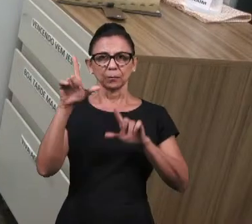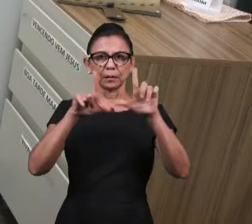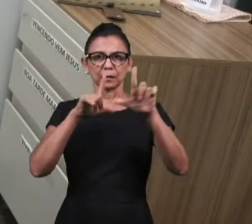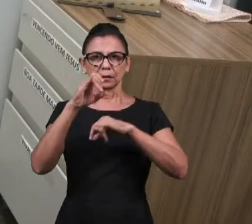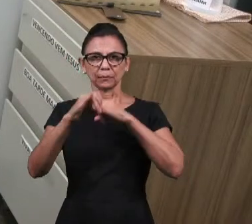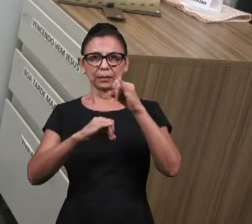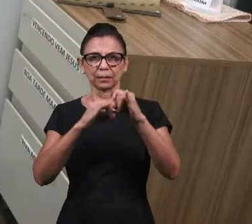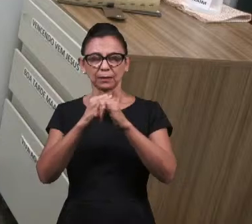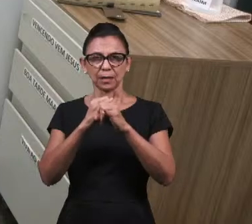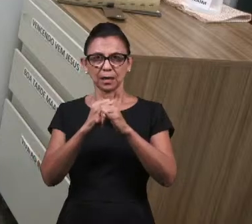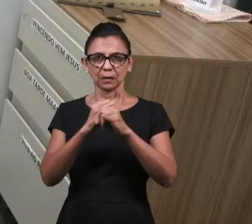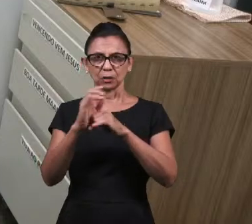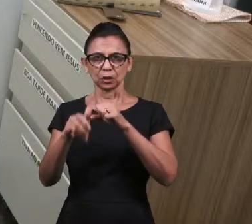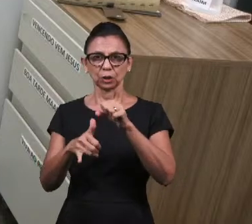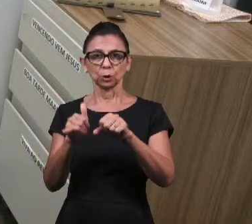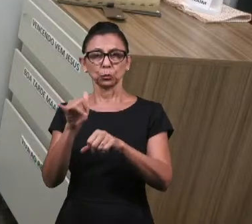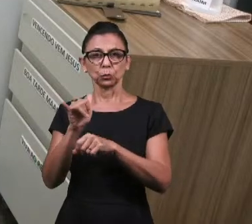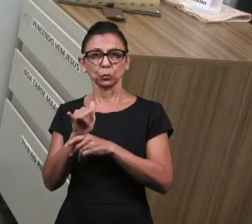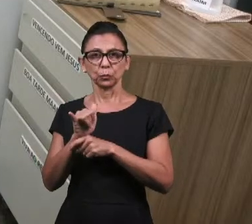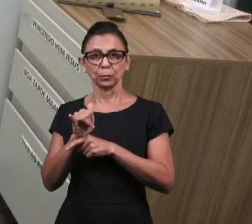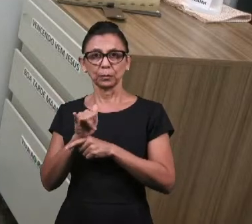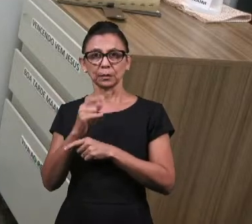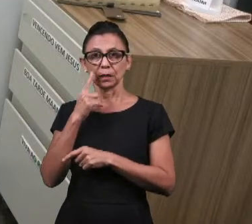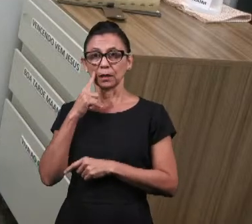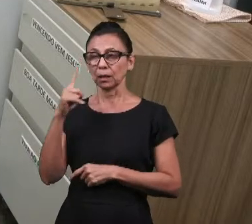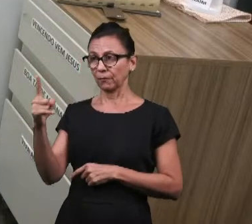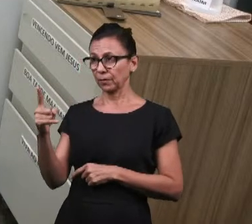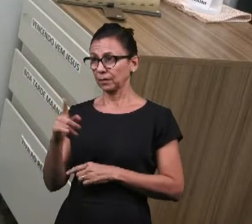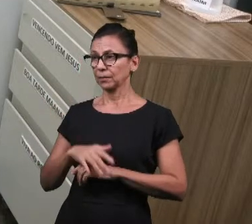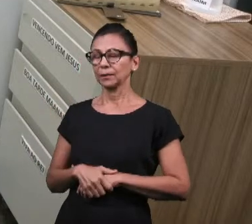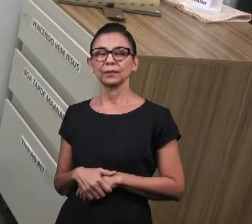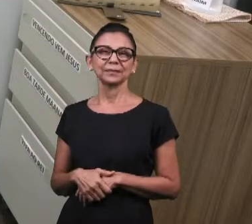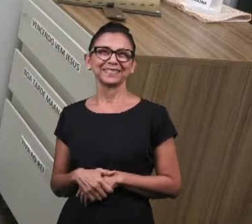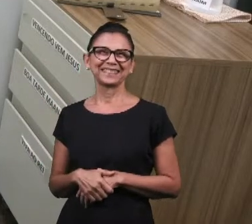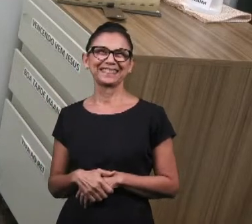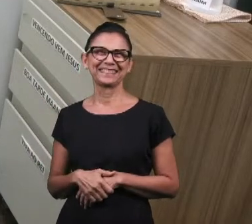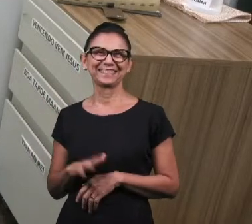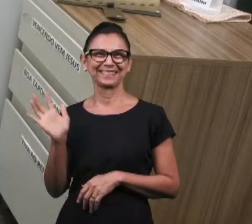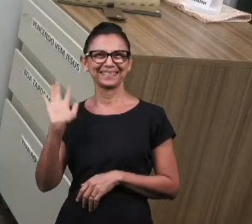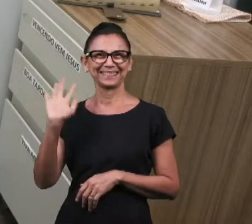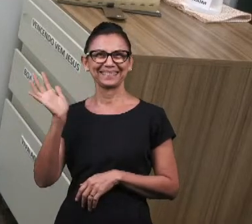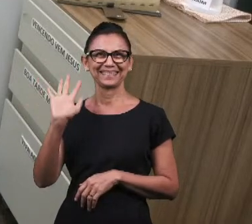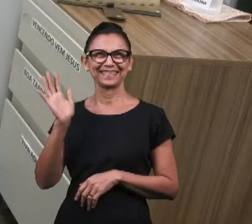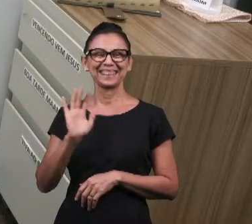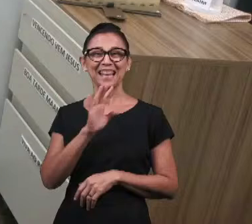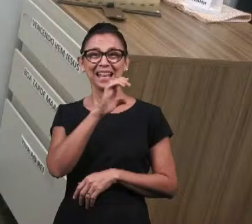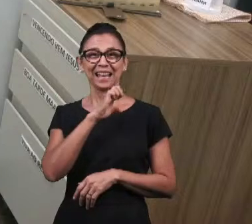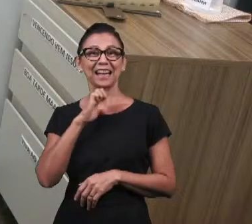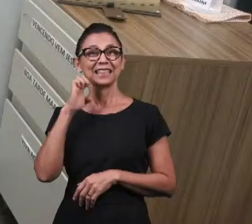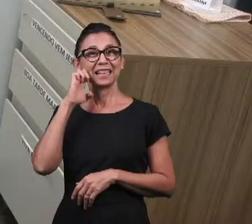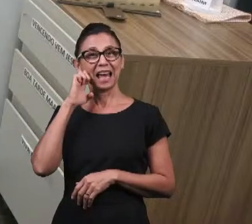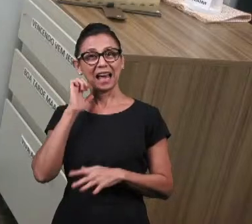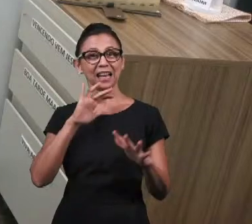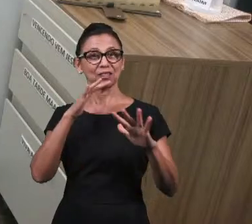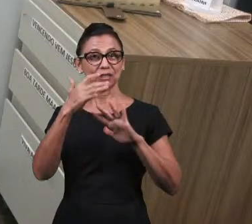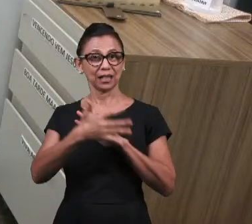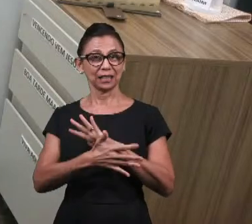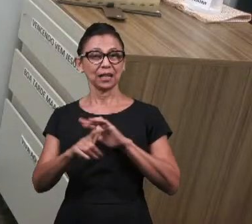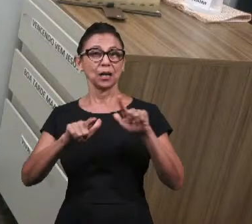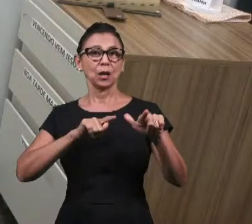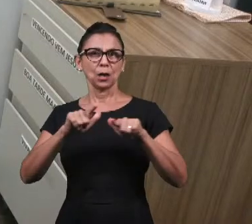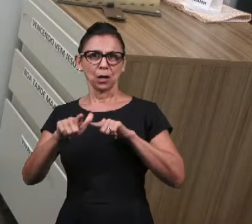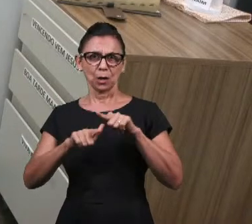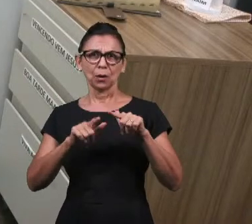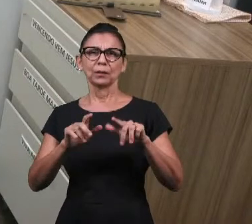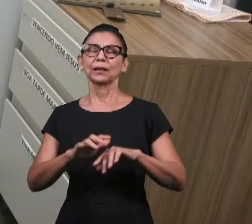no YouTube, você está vendo ali a nossa irmã Eliete trabalhando desde cedo ali, trabalhando com Libras, né? Então, os irmãos que estão